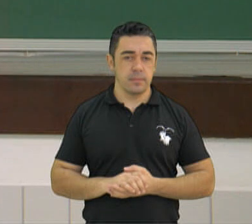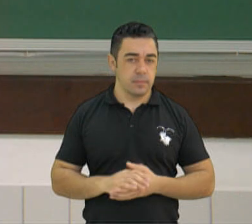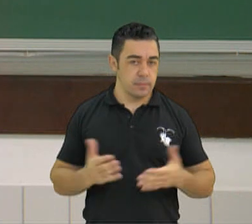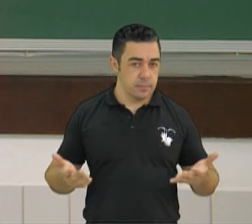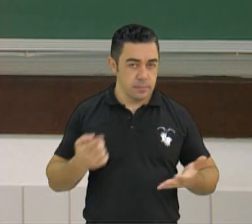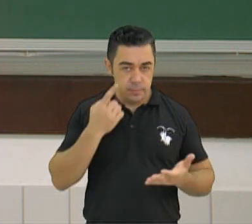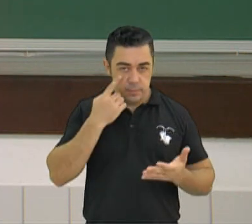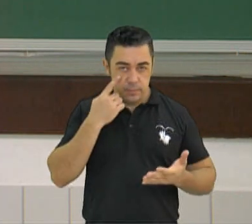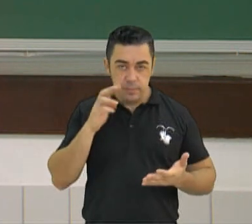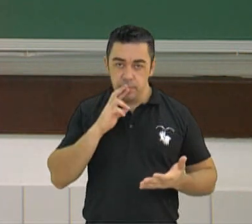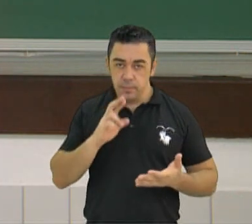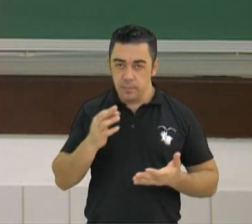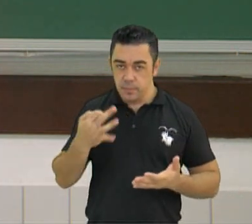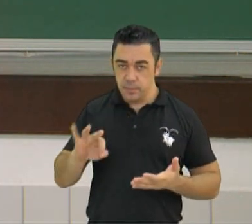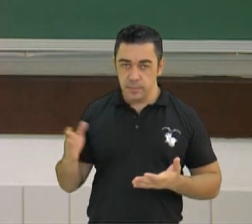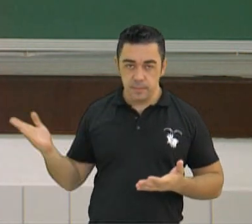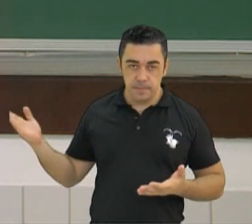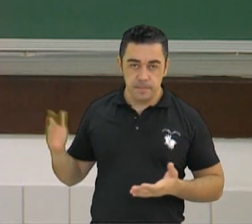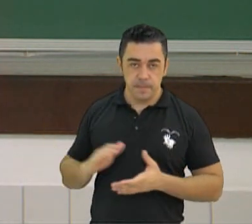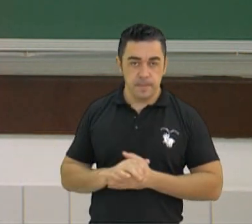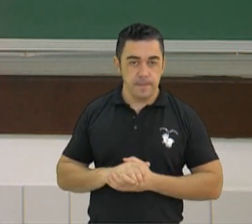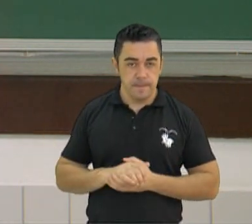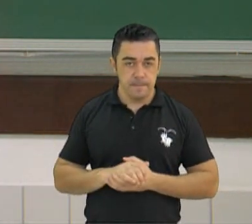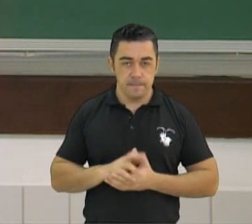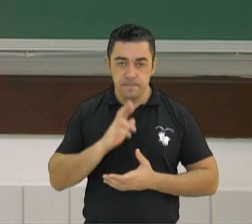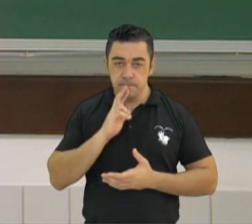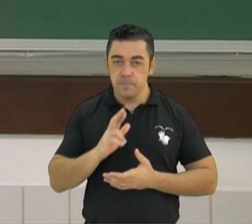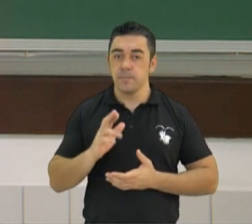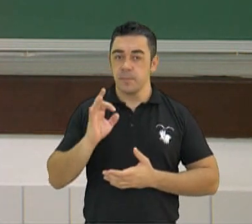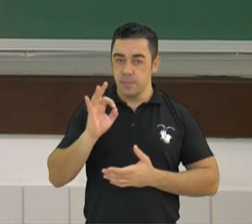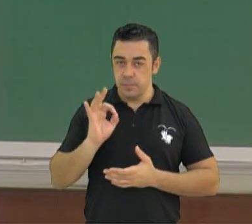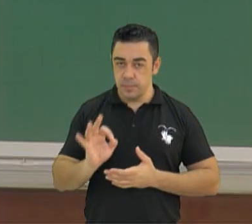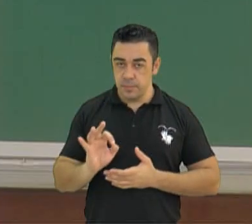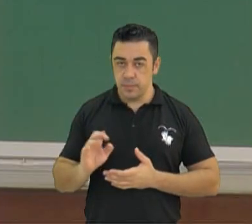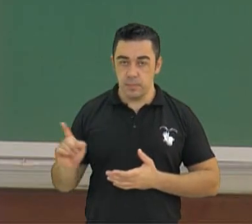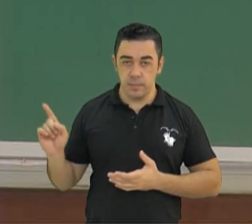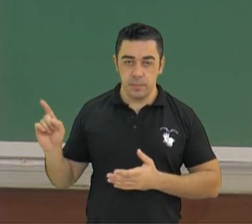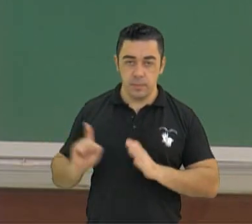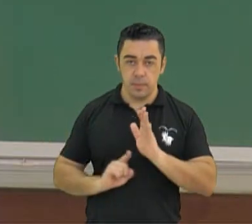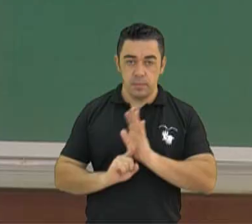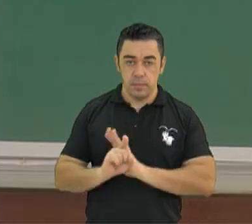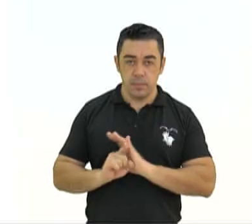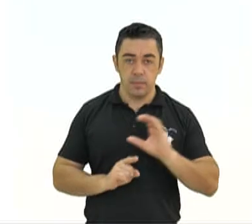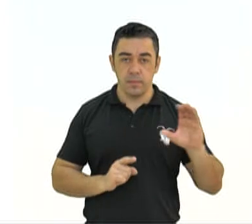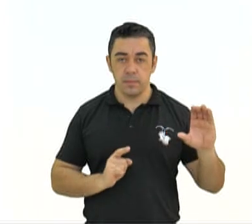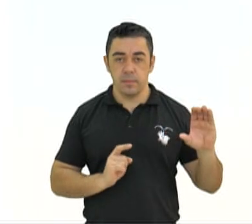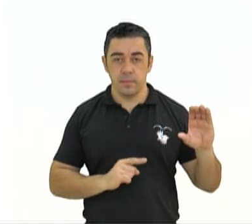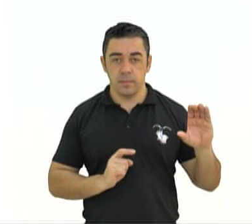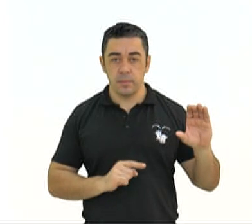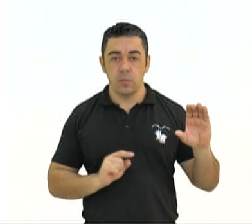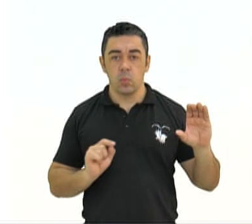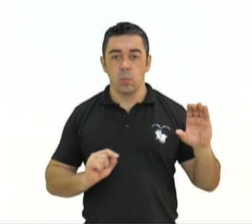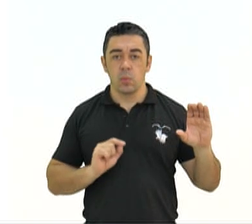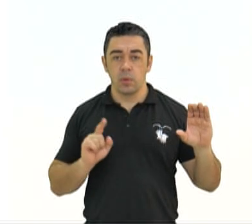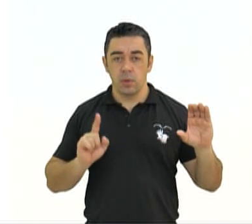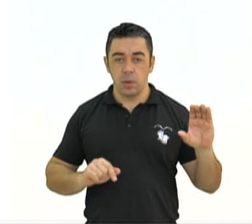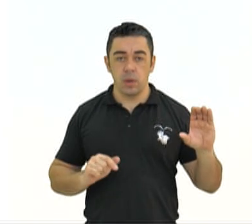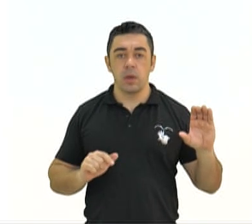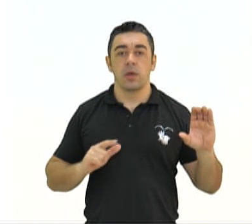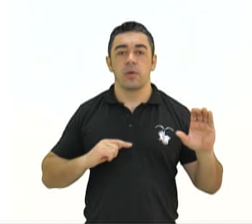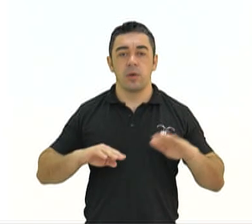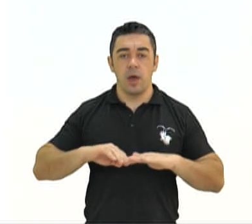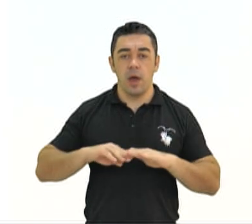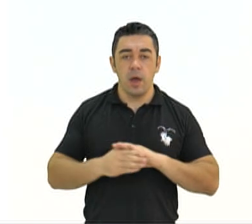Vamos lá conferir a sua resposta. Então, a alternativa mais adequada para essa questão é a letra C, constituição de